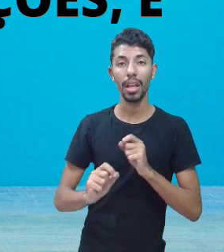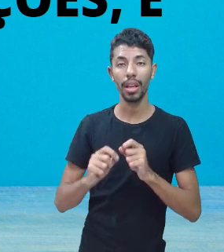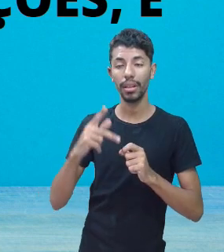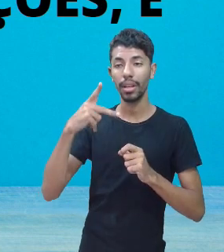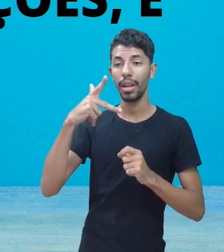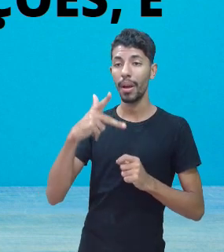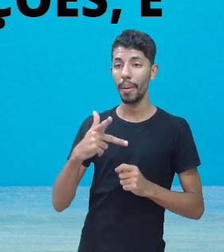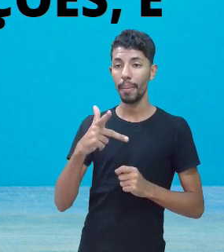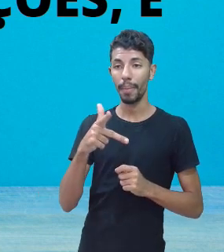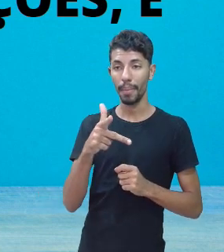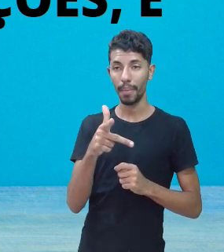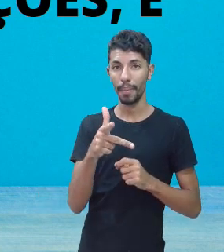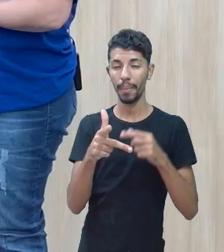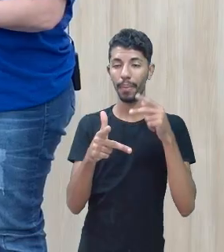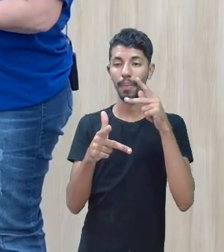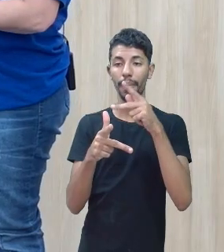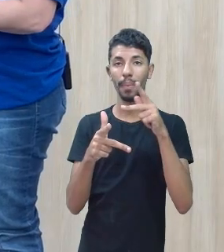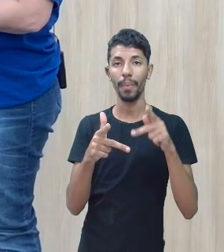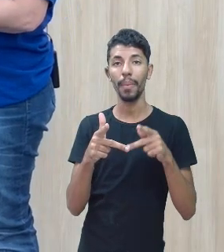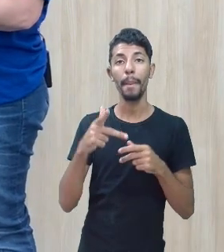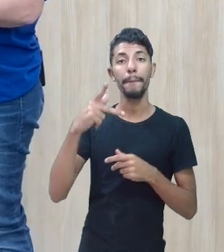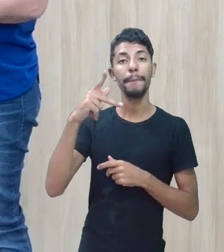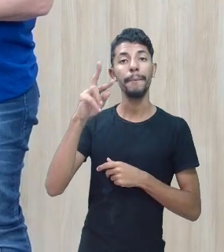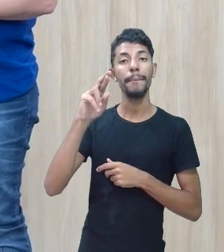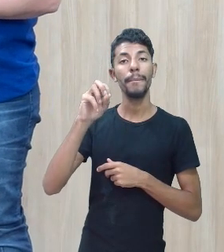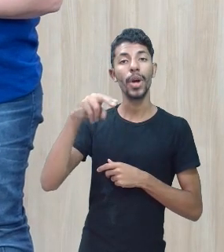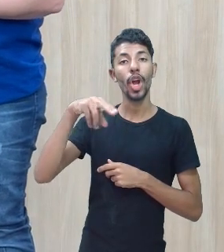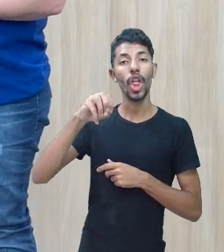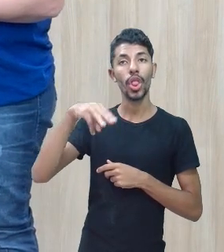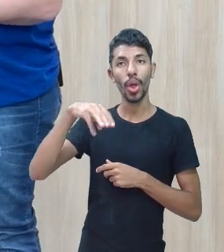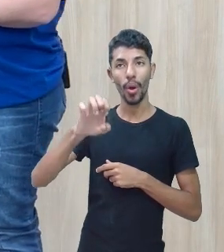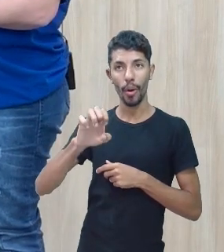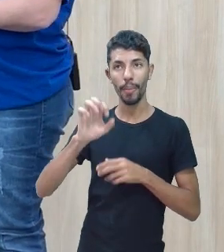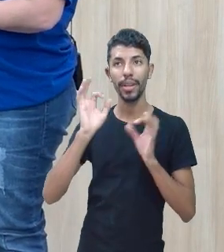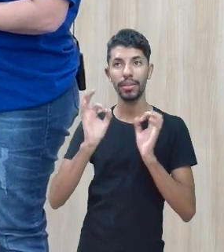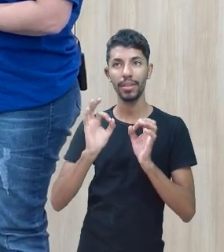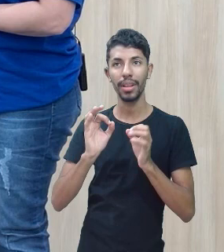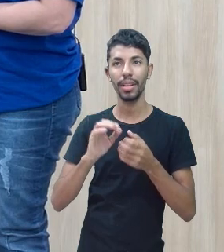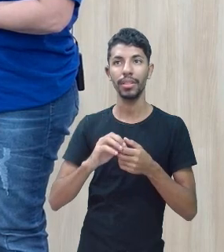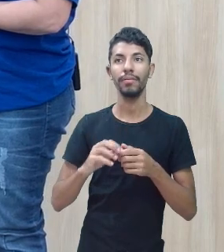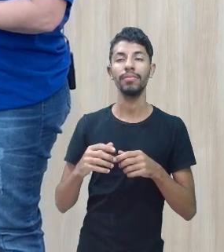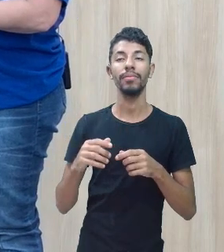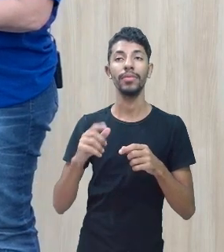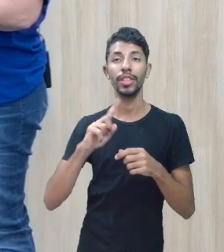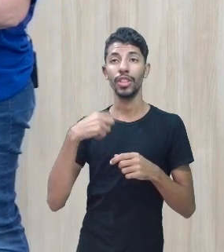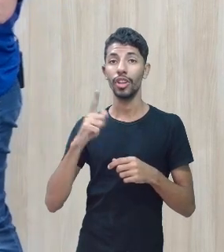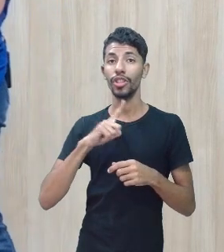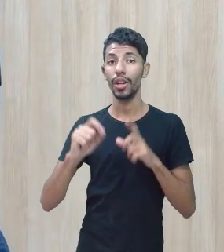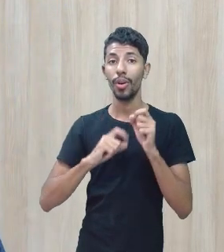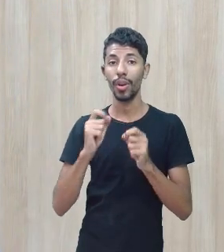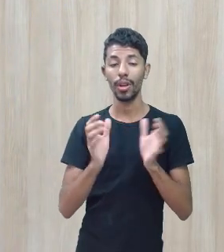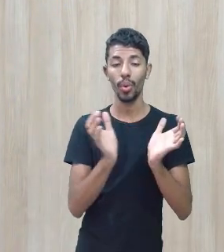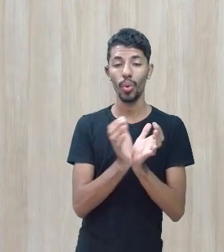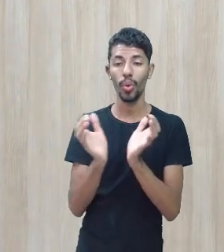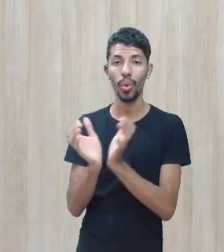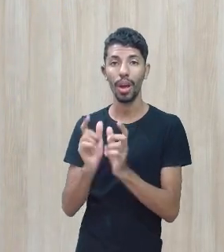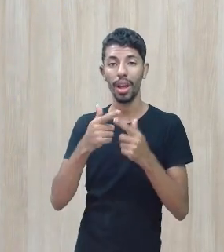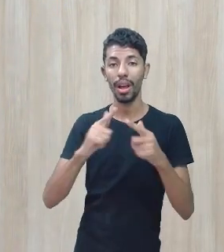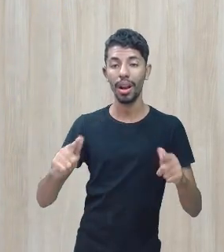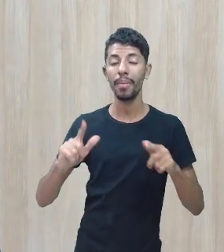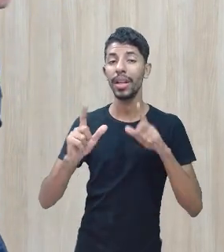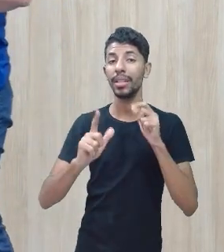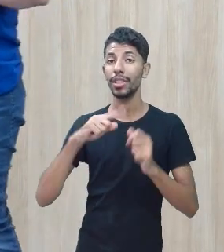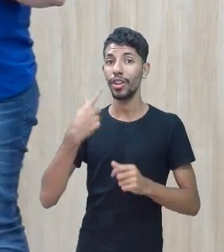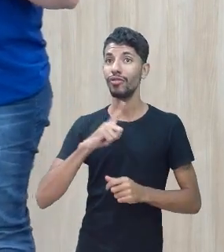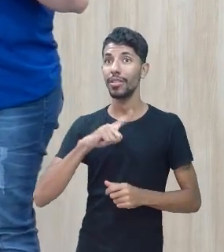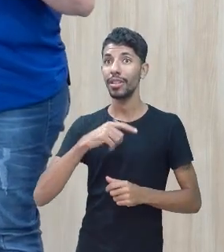classe gramatical, não é? Nós temos 10 classes gramaticais. E aí, a coerência,